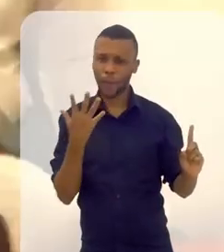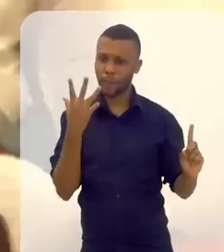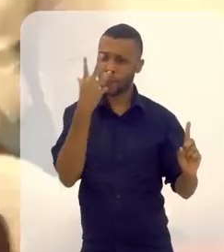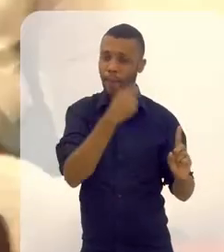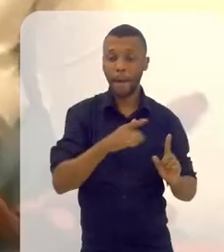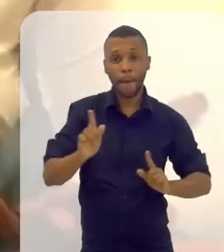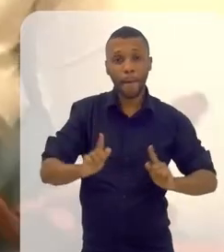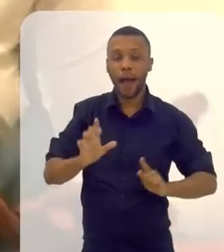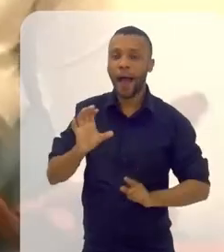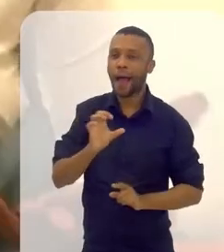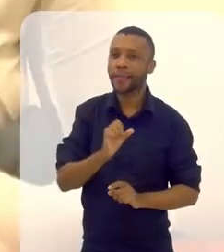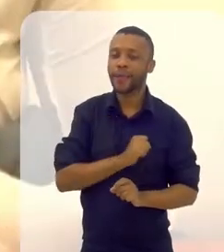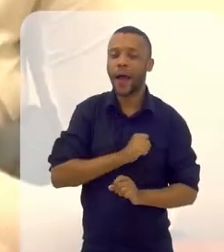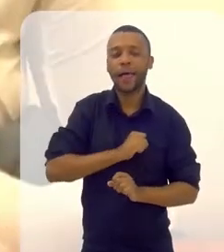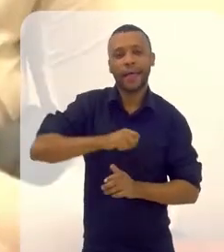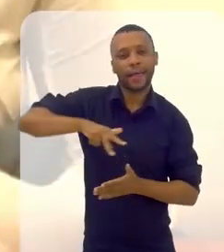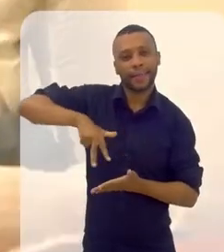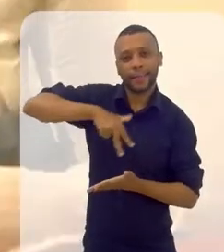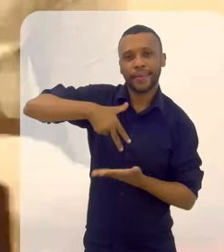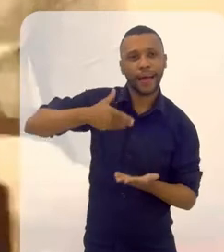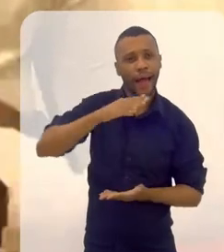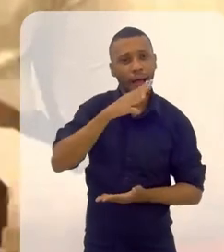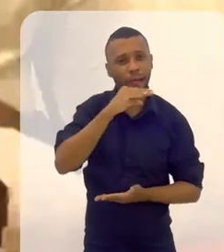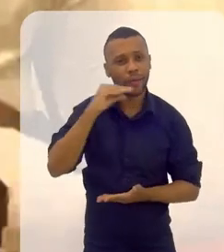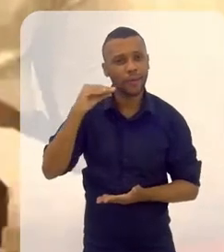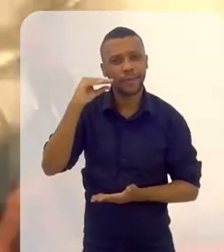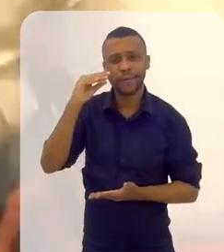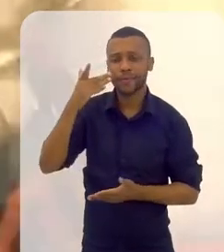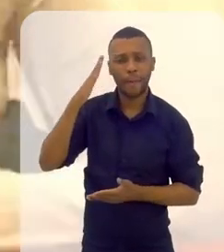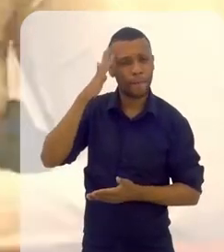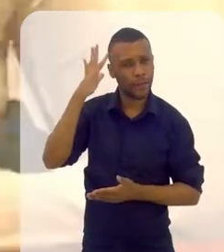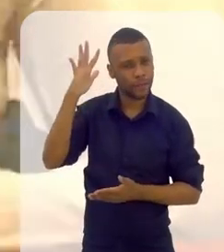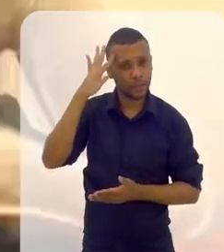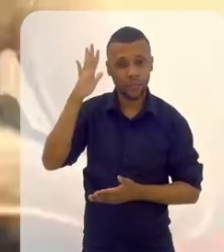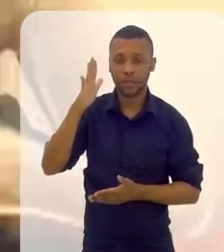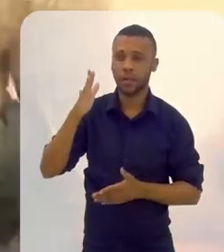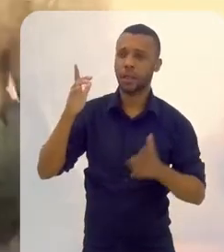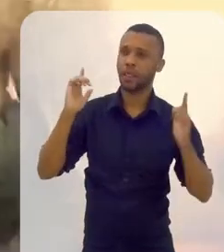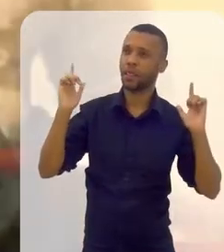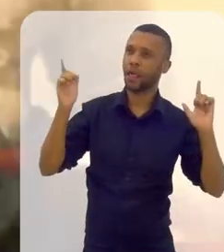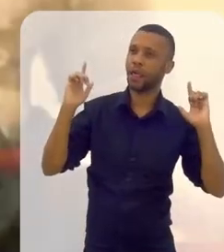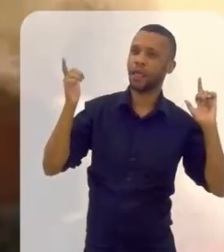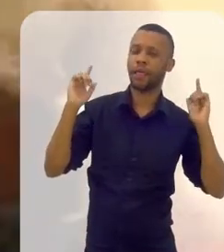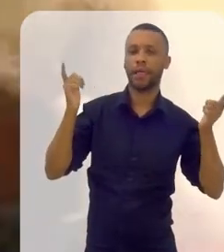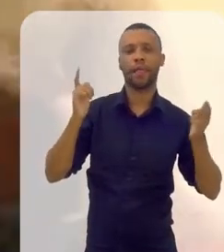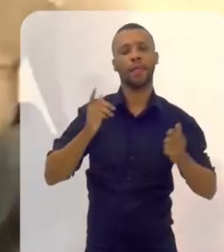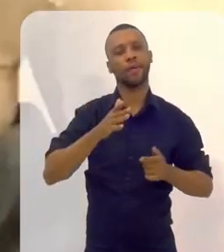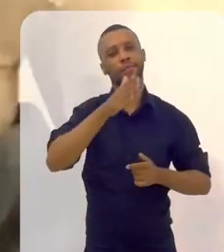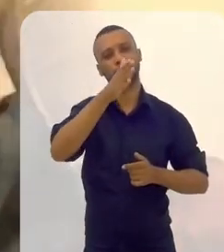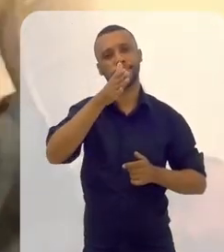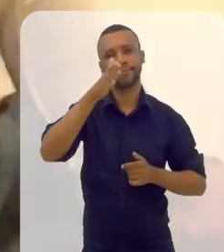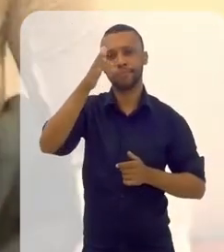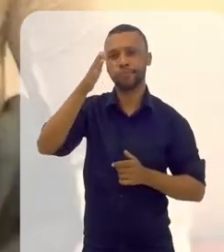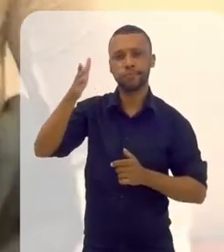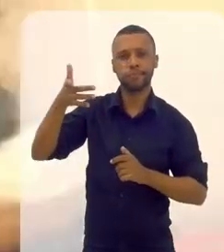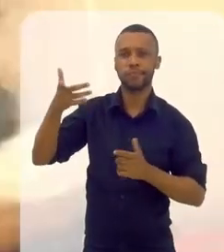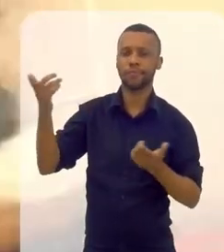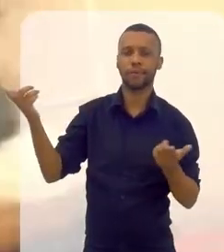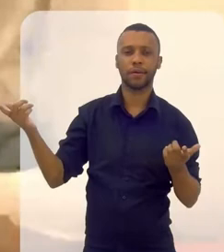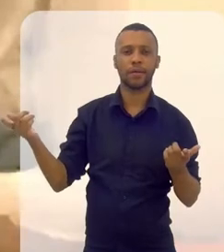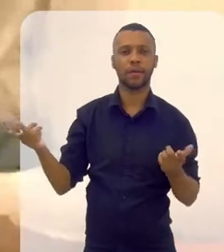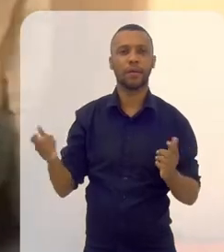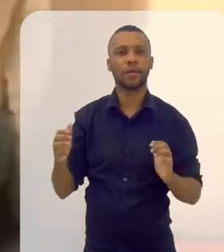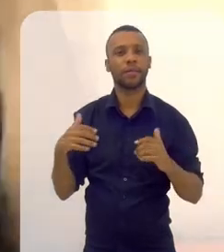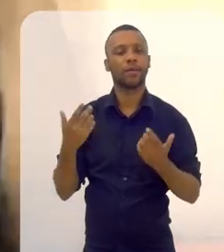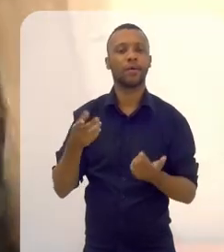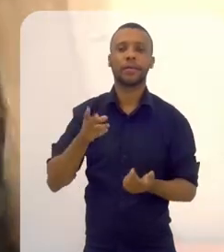Minha prima adora dançar. Adolescente, então imagina, saía, ia pras festas pra dançar e não sei o quê.